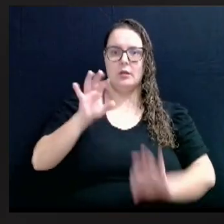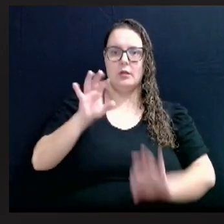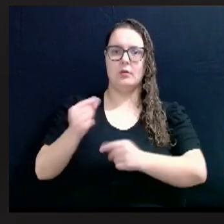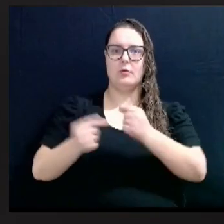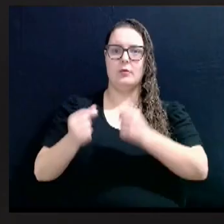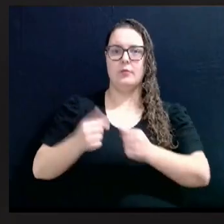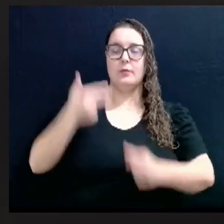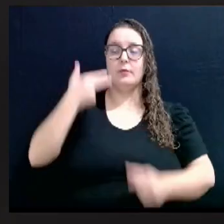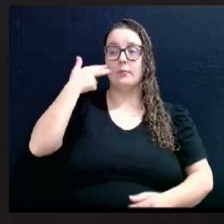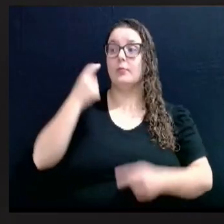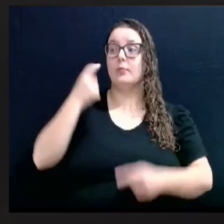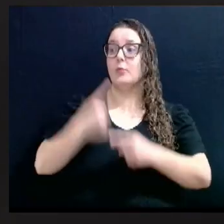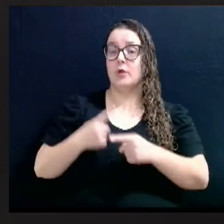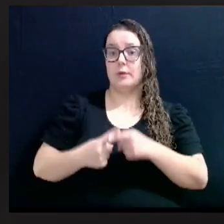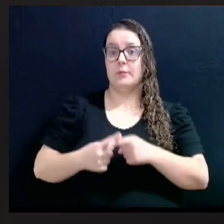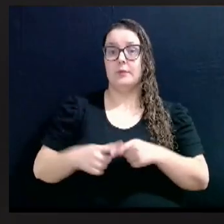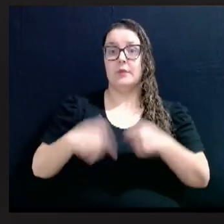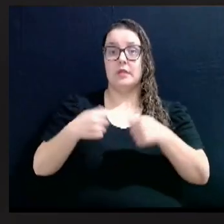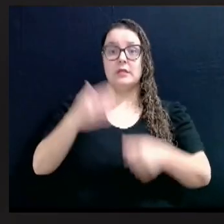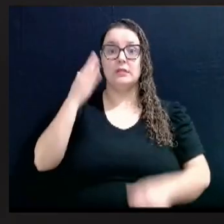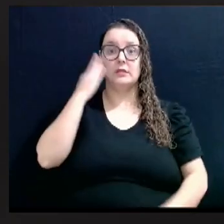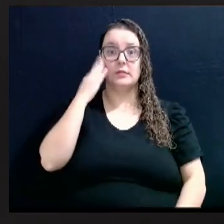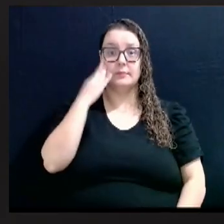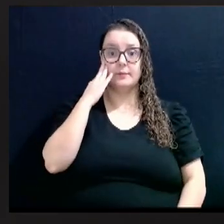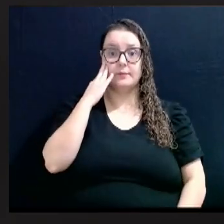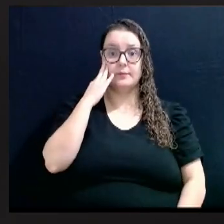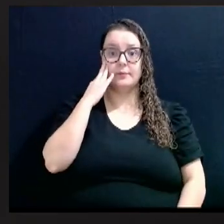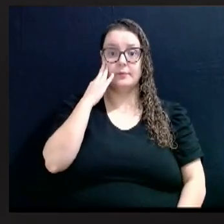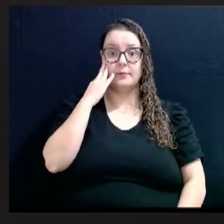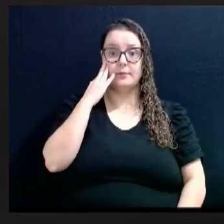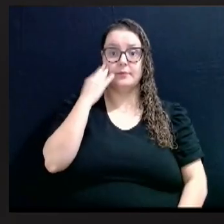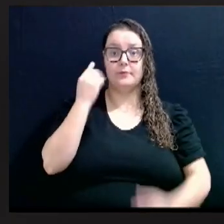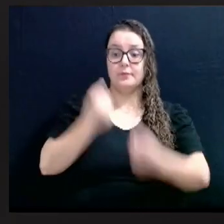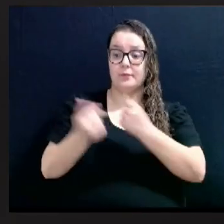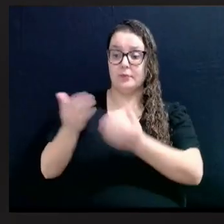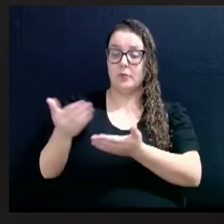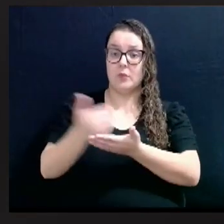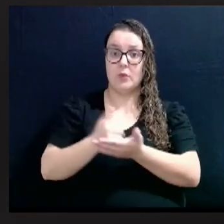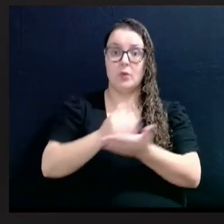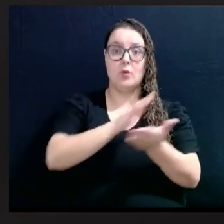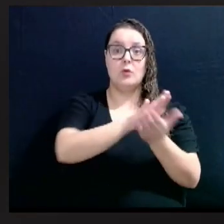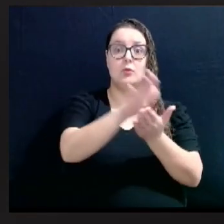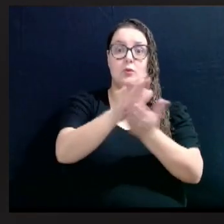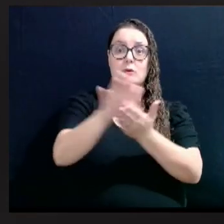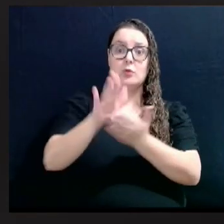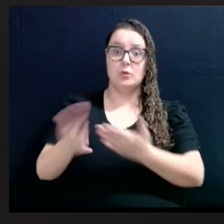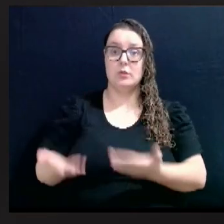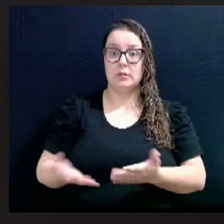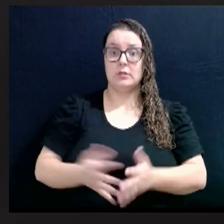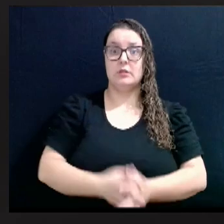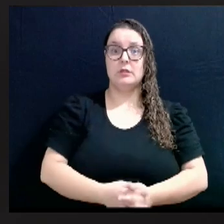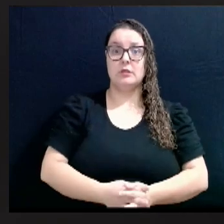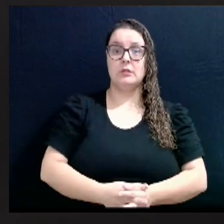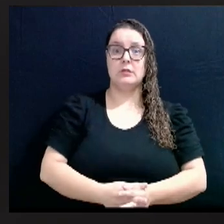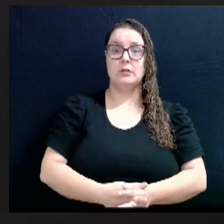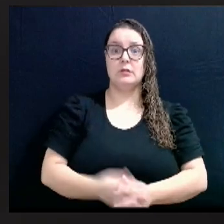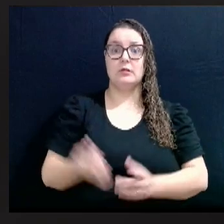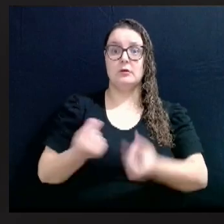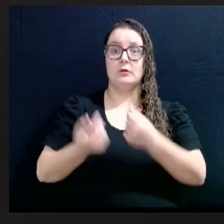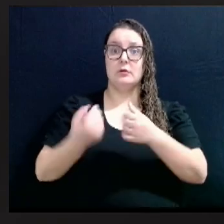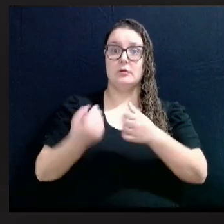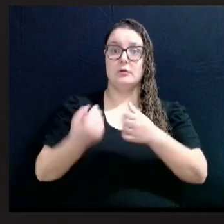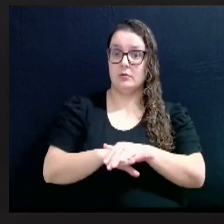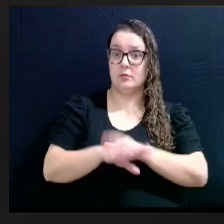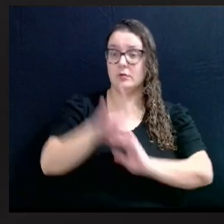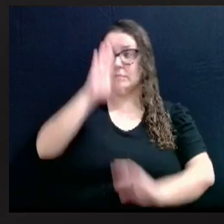porque ela tem que saber a sua receita, os seus gastos, né? ela tem que reservar, principalmente da